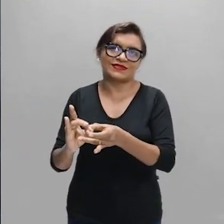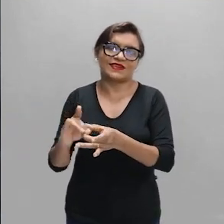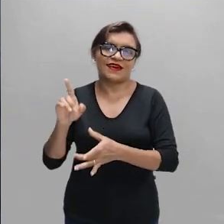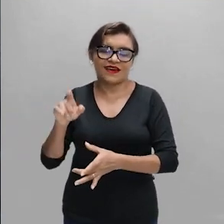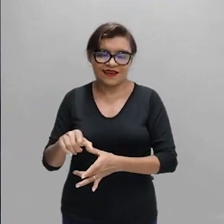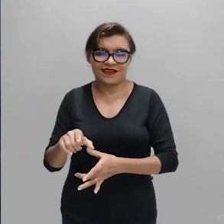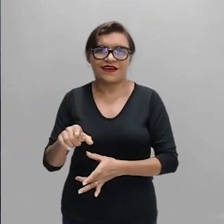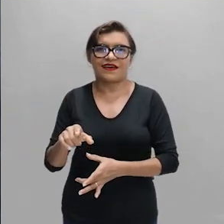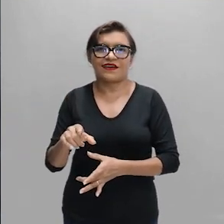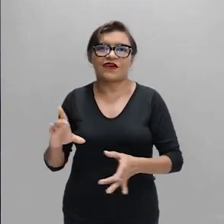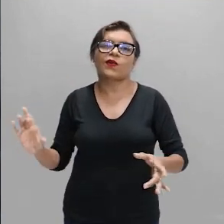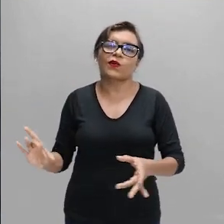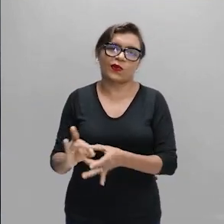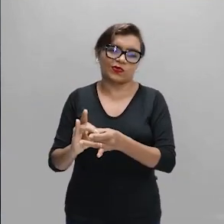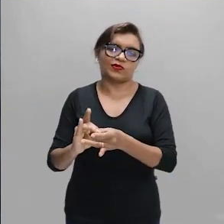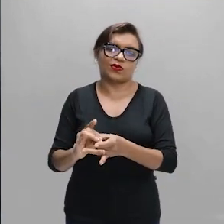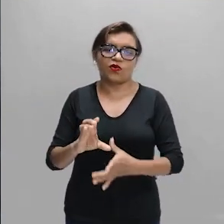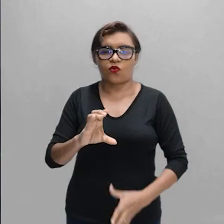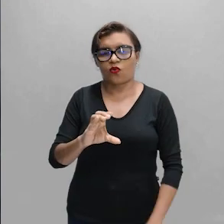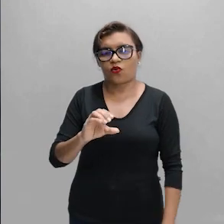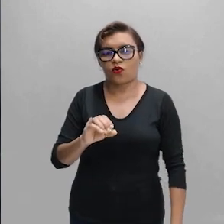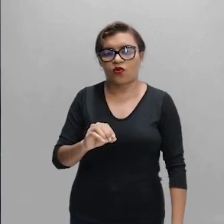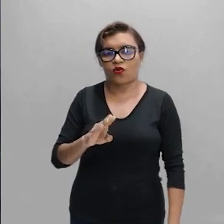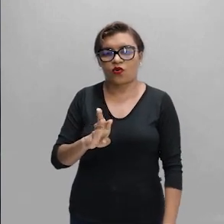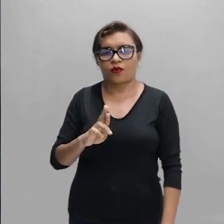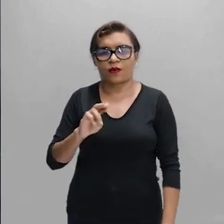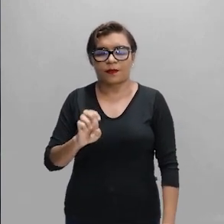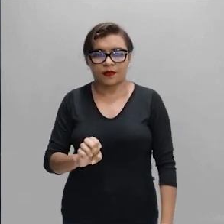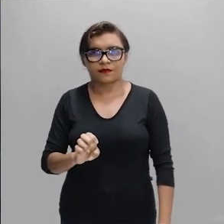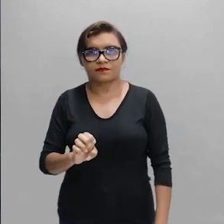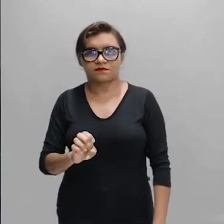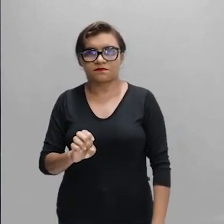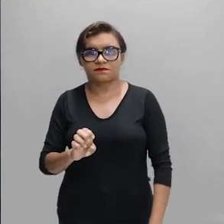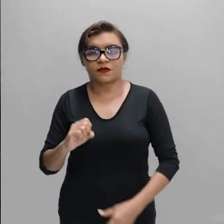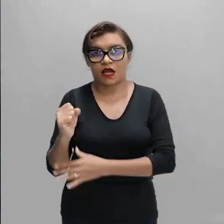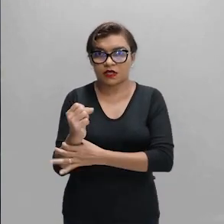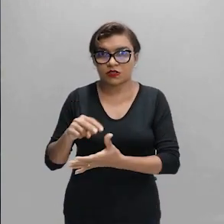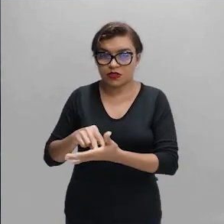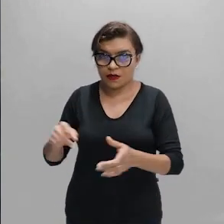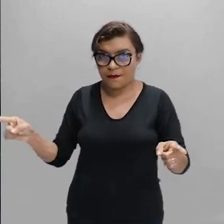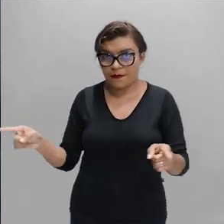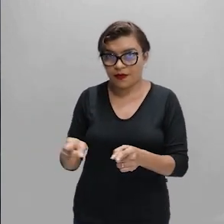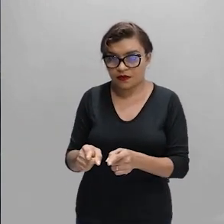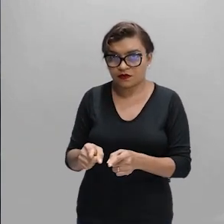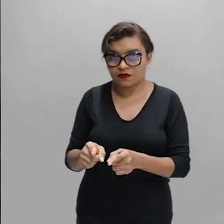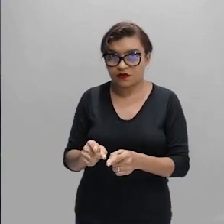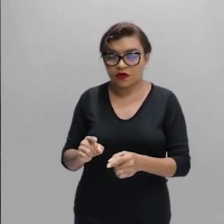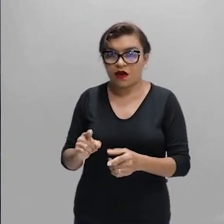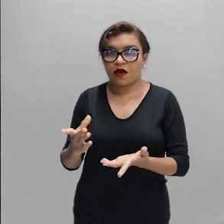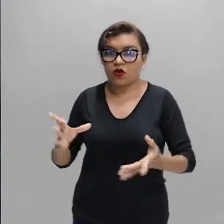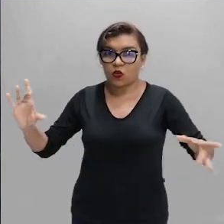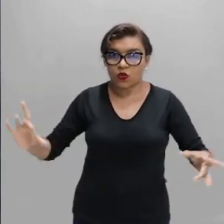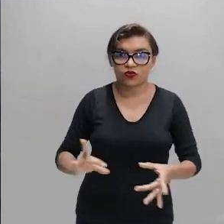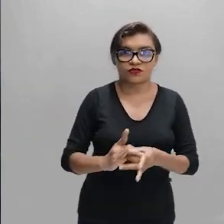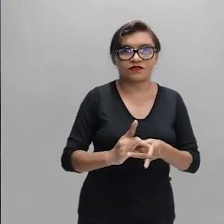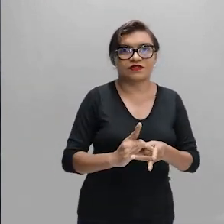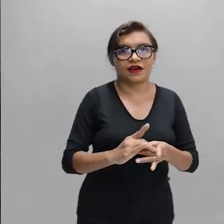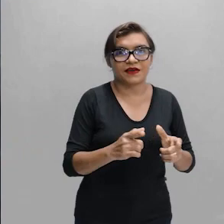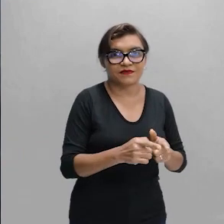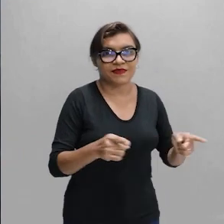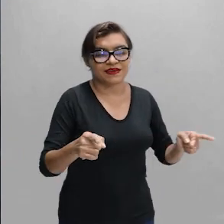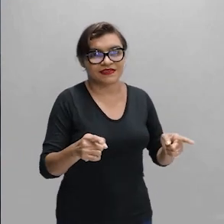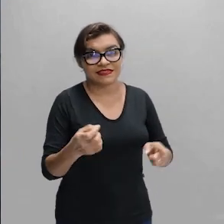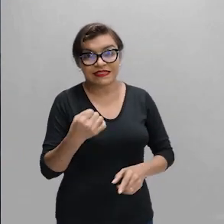ele é considerado condutor. Ok? Resistividade pequena, condutividade alta. Certo? Lembre-se disso.